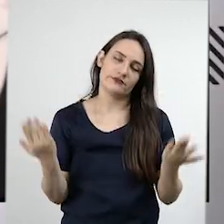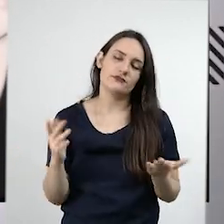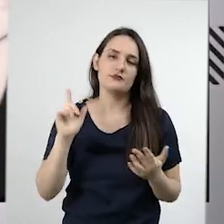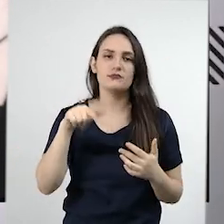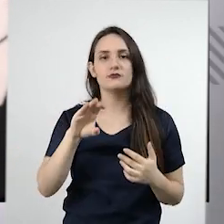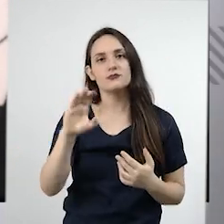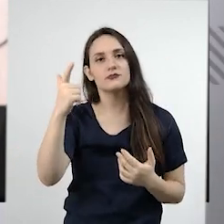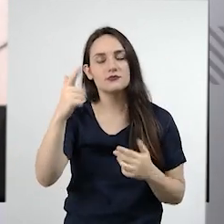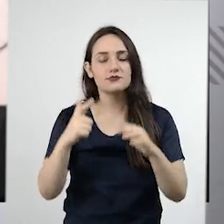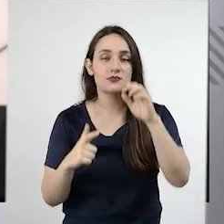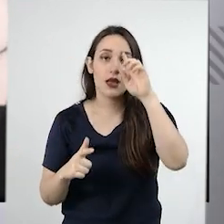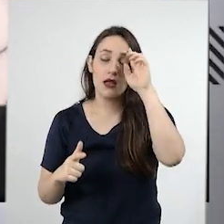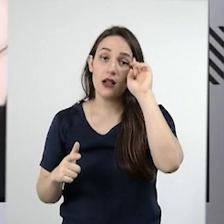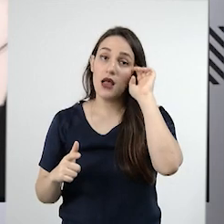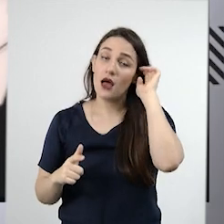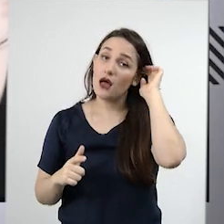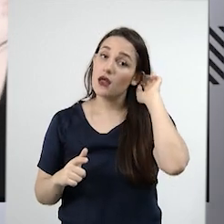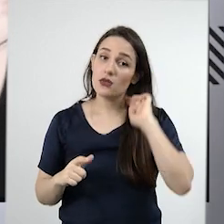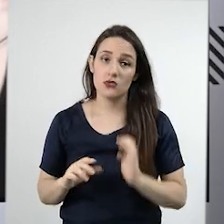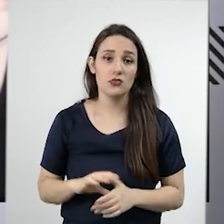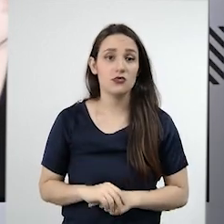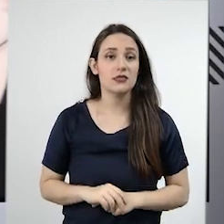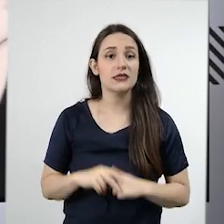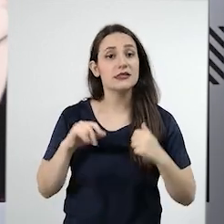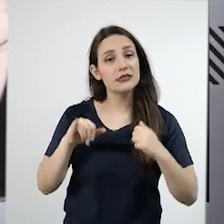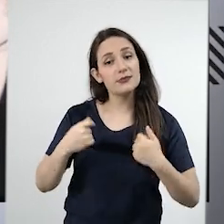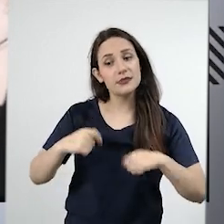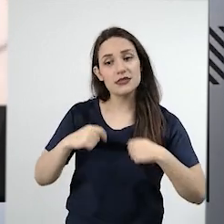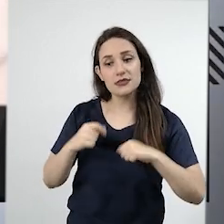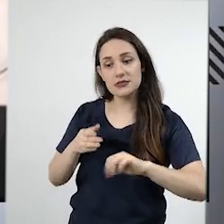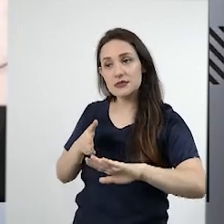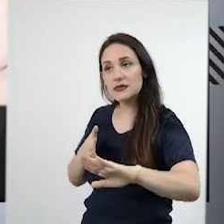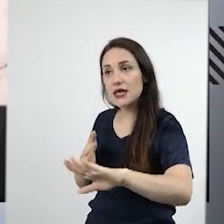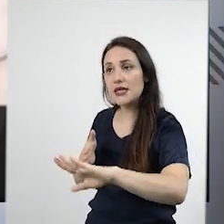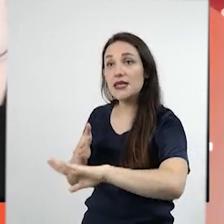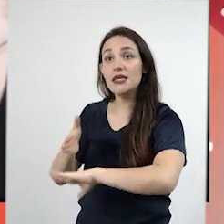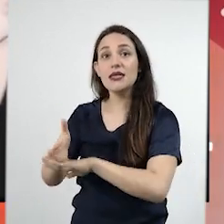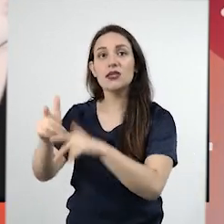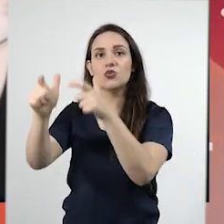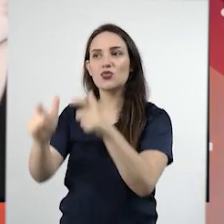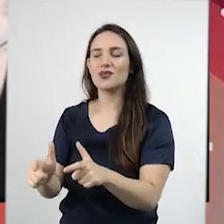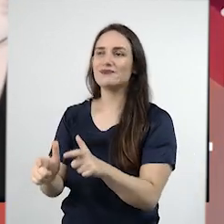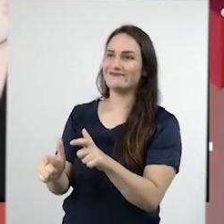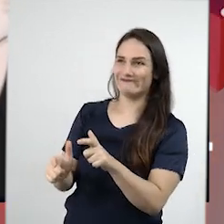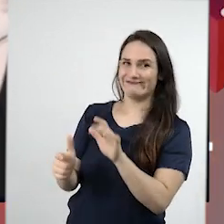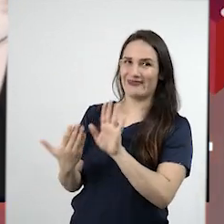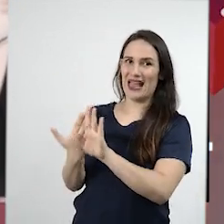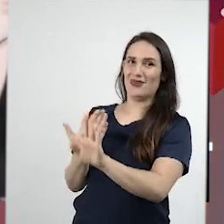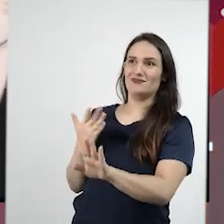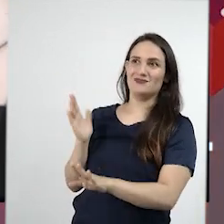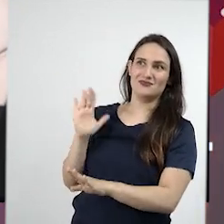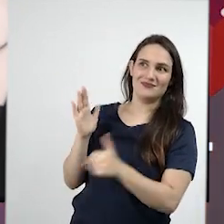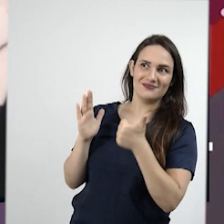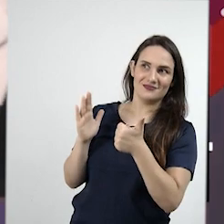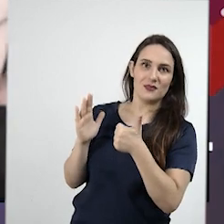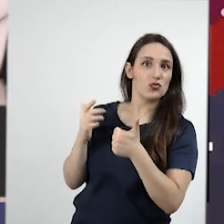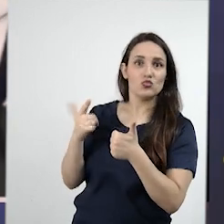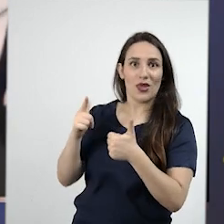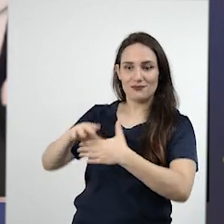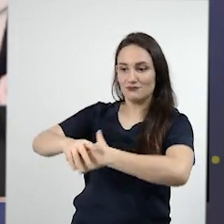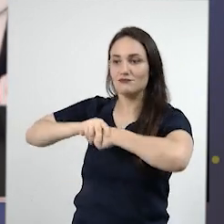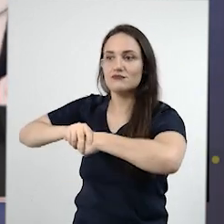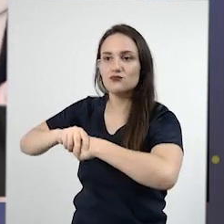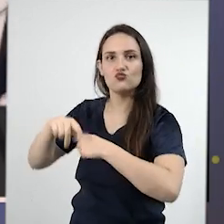quando geralmente a gente tem que ir em algum lugar, a forma de cumprimentar as pessoas, tudo isso impactou muito no